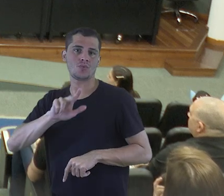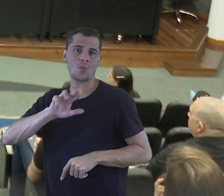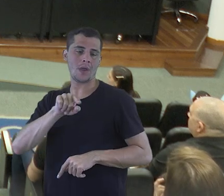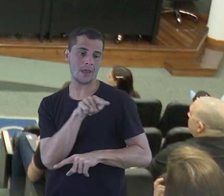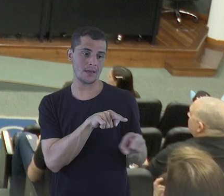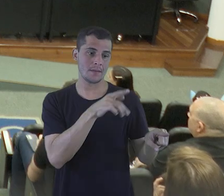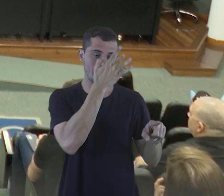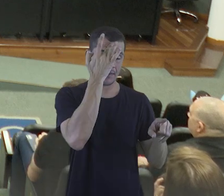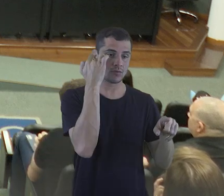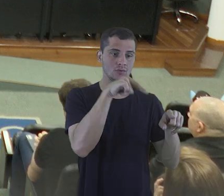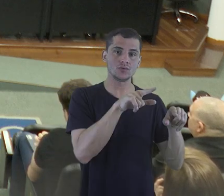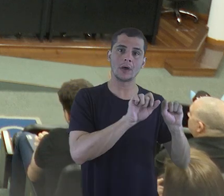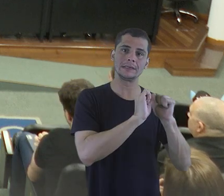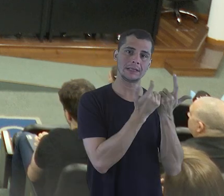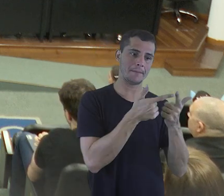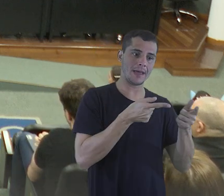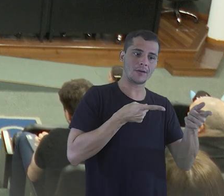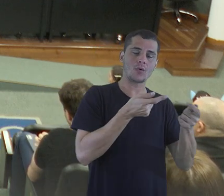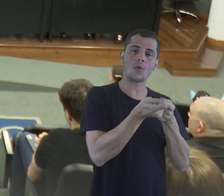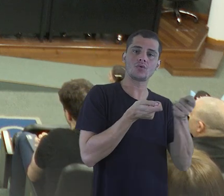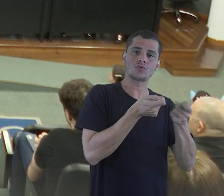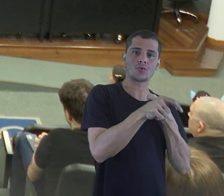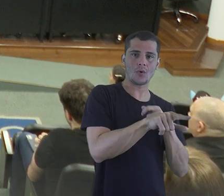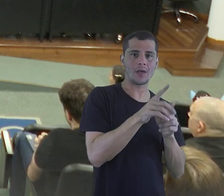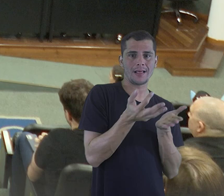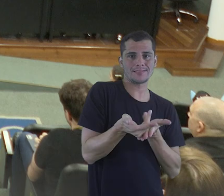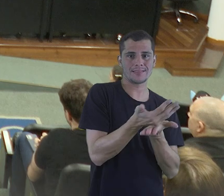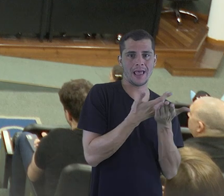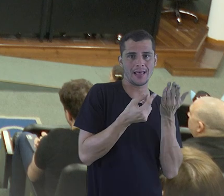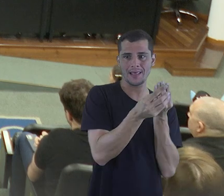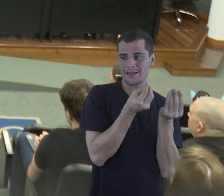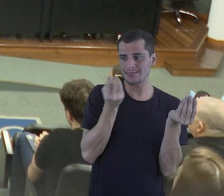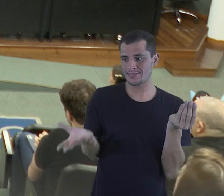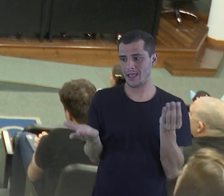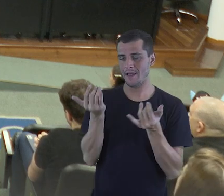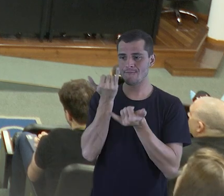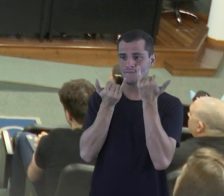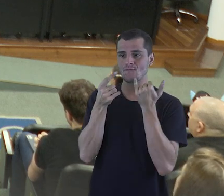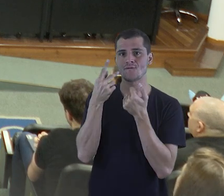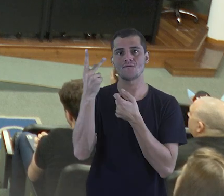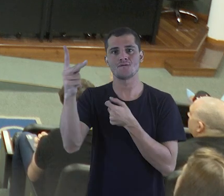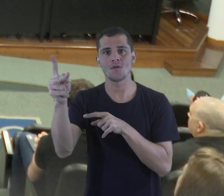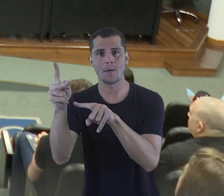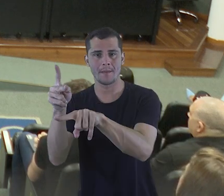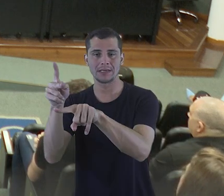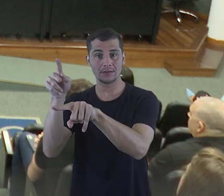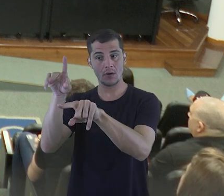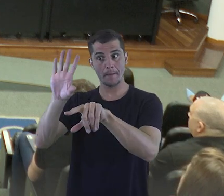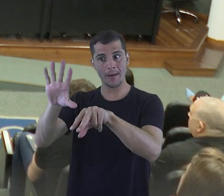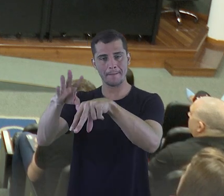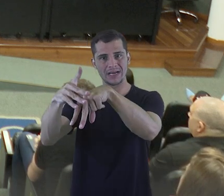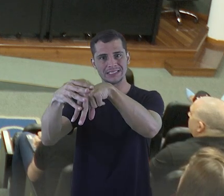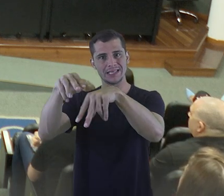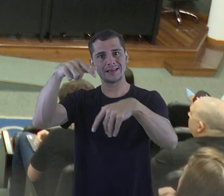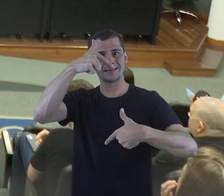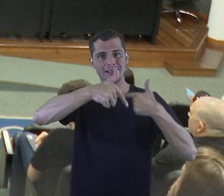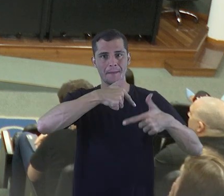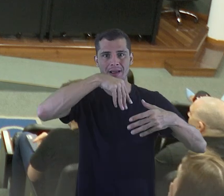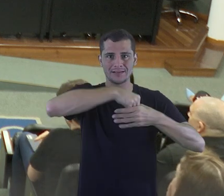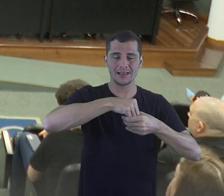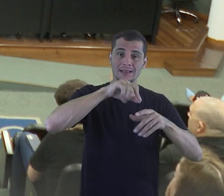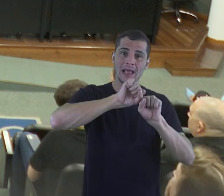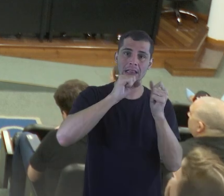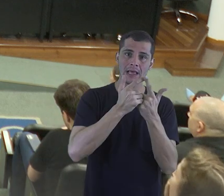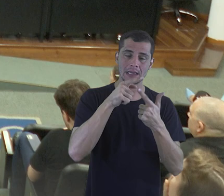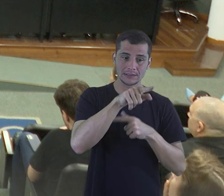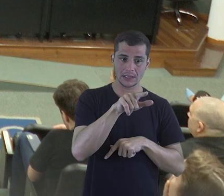dado então você abriu o dado do teu paciente interno da casa para outra casa que é co-controladora